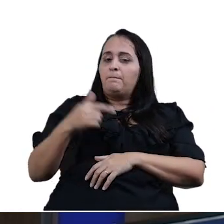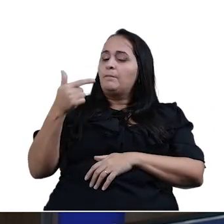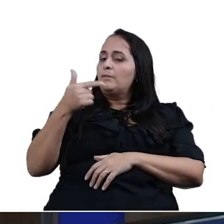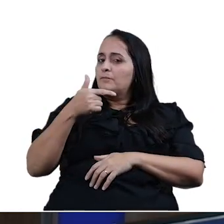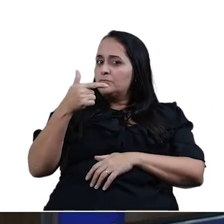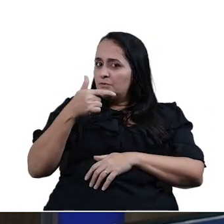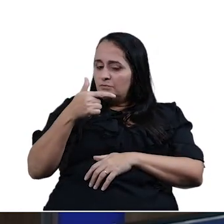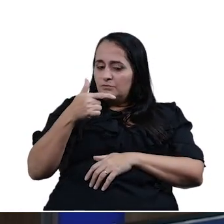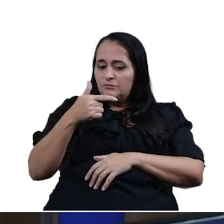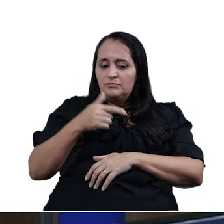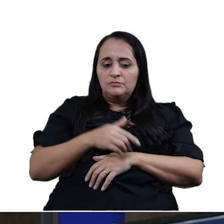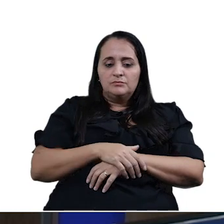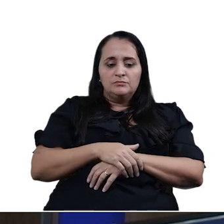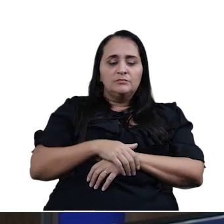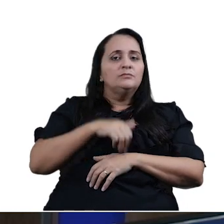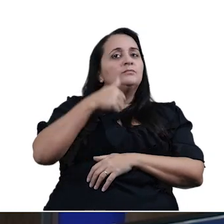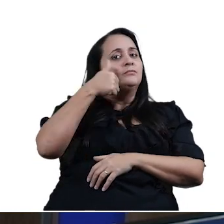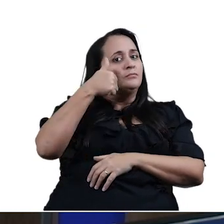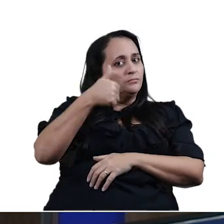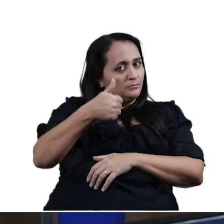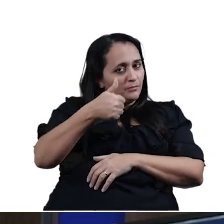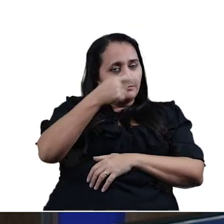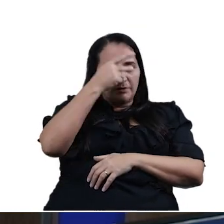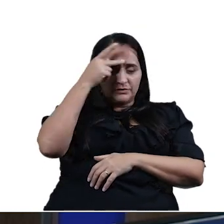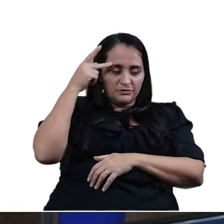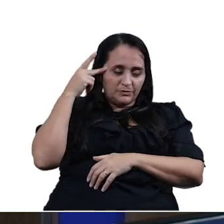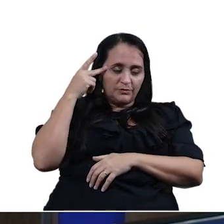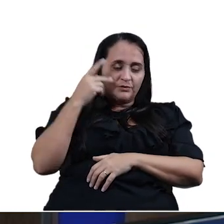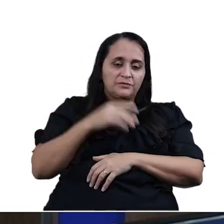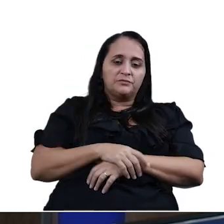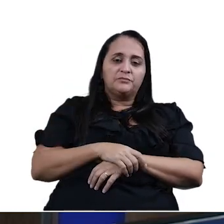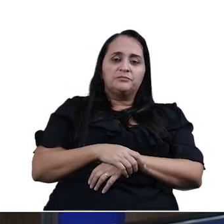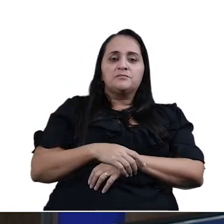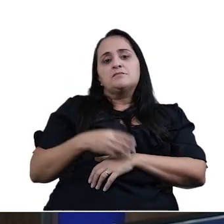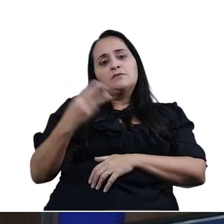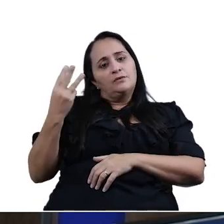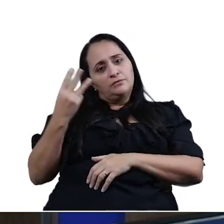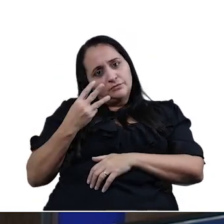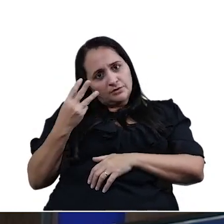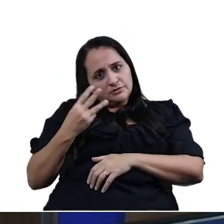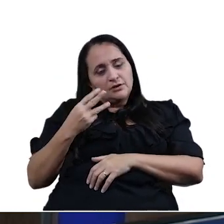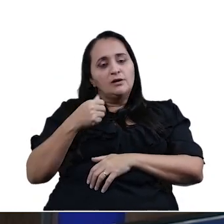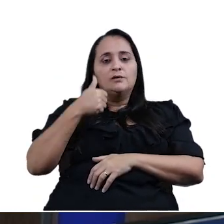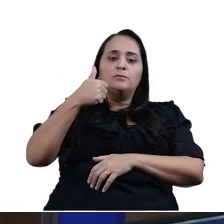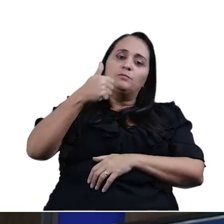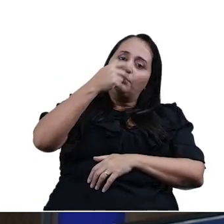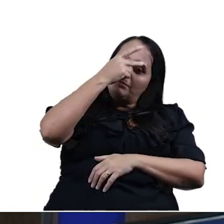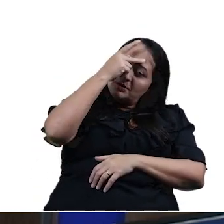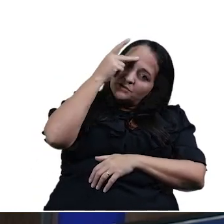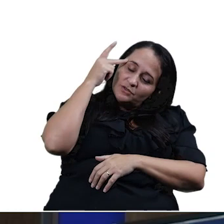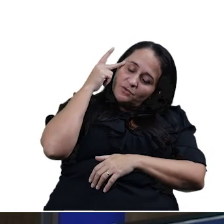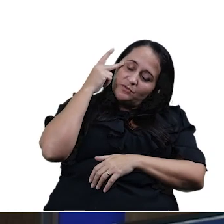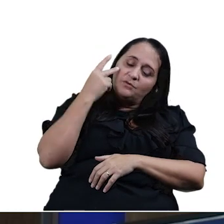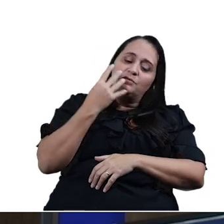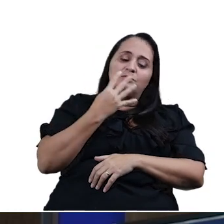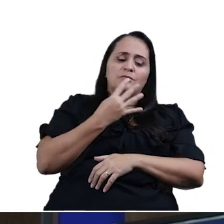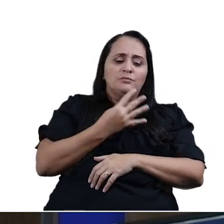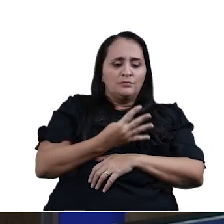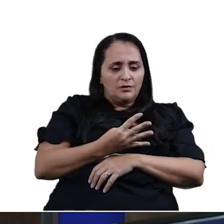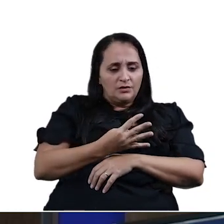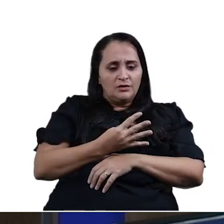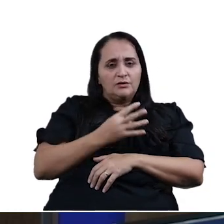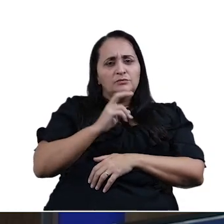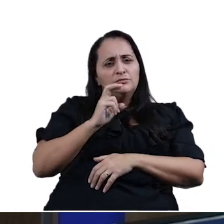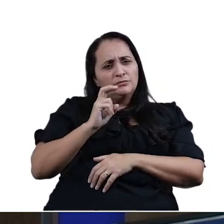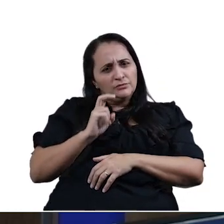No segundo quarto, mais uma pessoa. No terceiro, mais uma pessoa. No